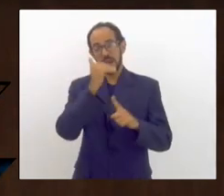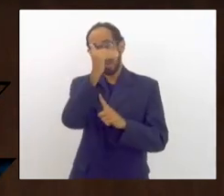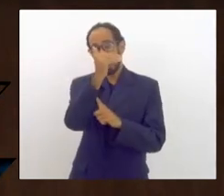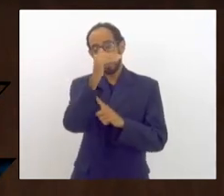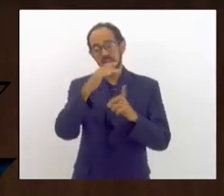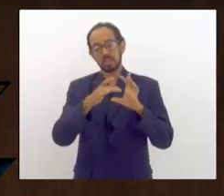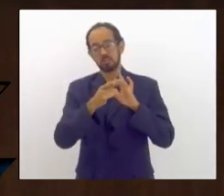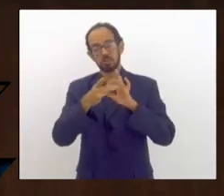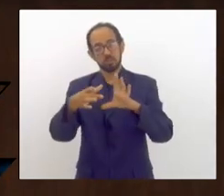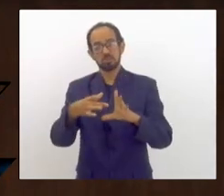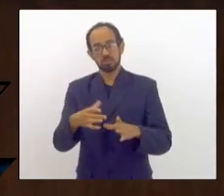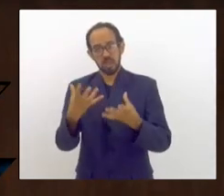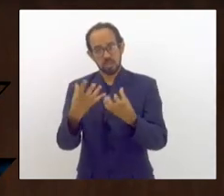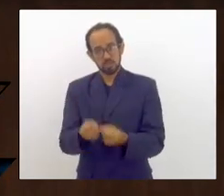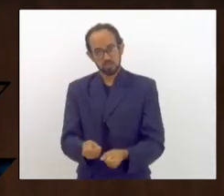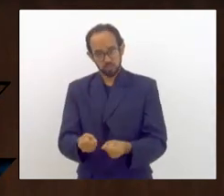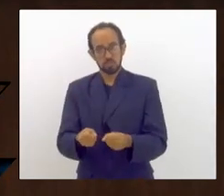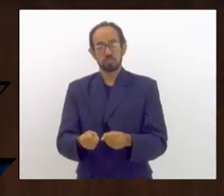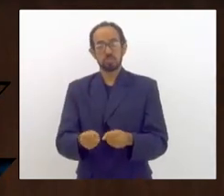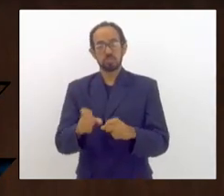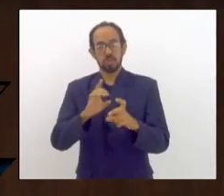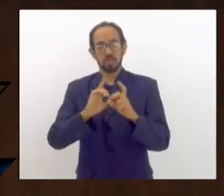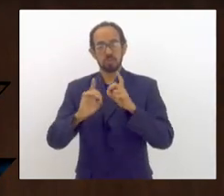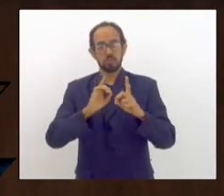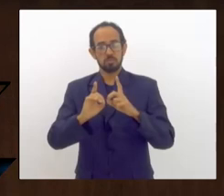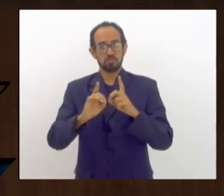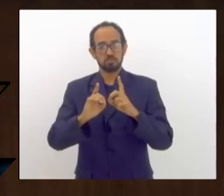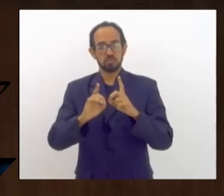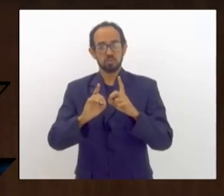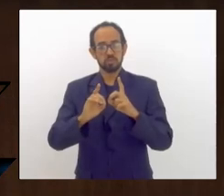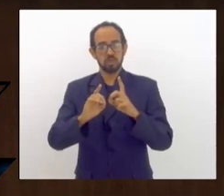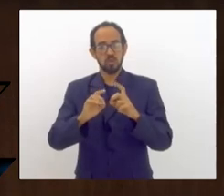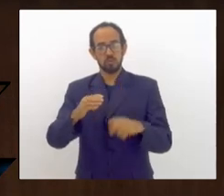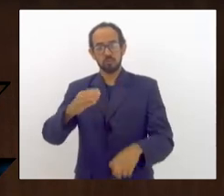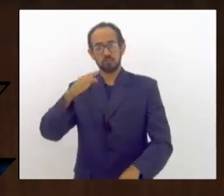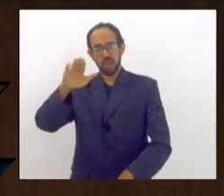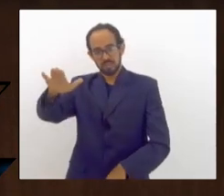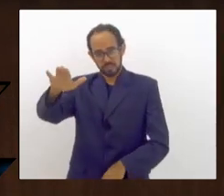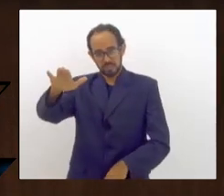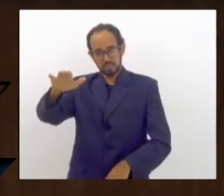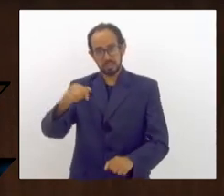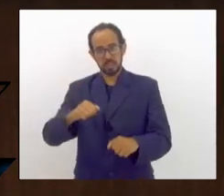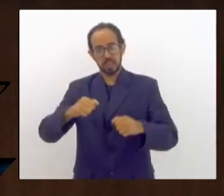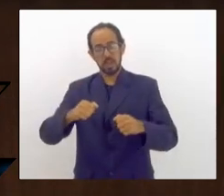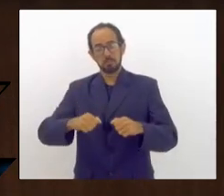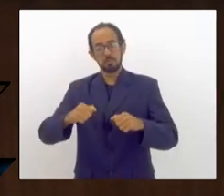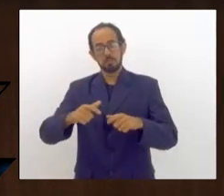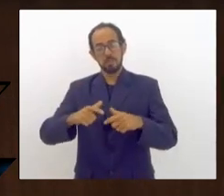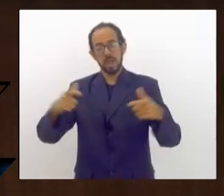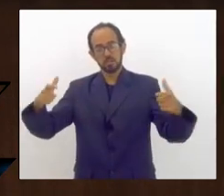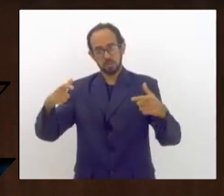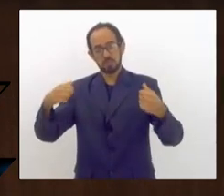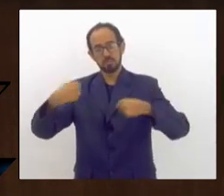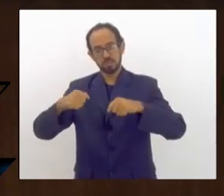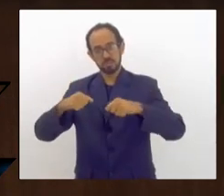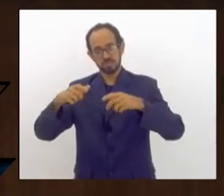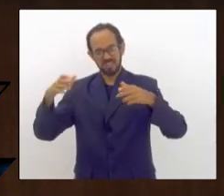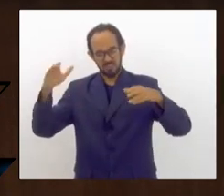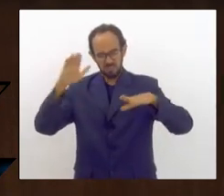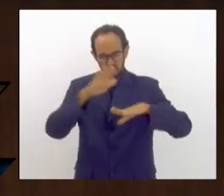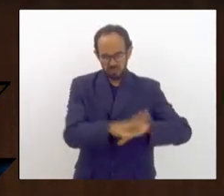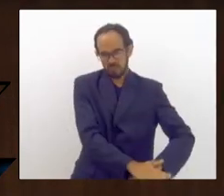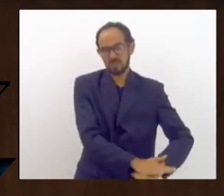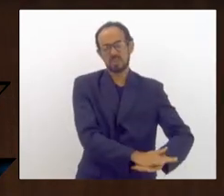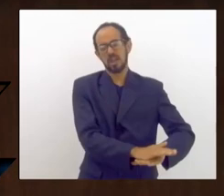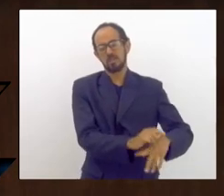e assume uma filosofia fascista de relação com a sociedade, onde a maioria tem que esmagar as minorias. Isso foi muito claro e